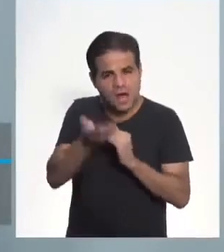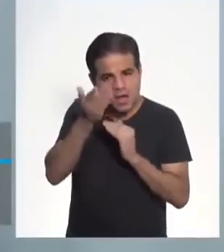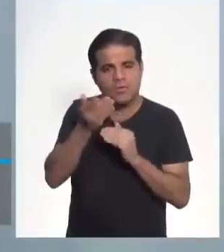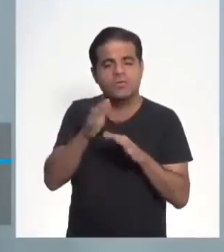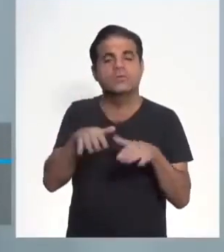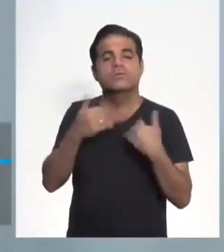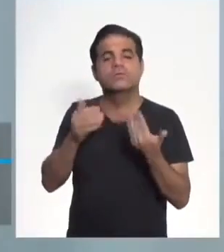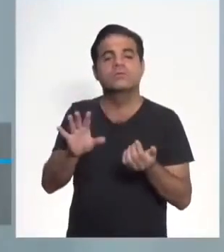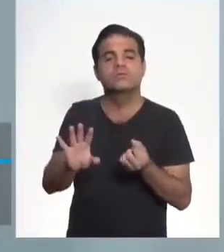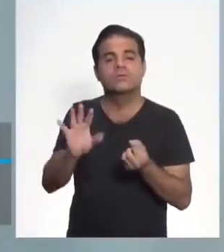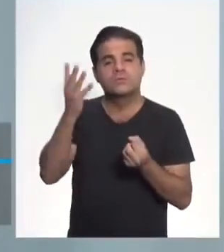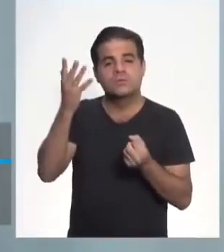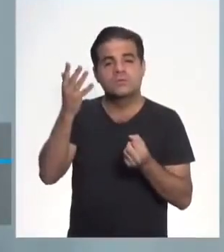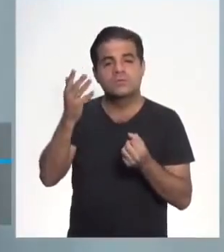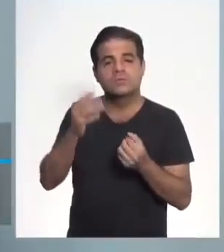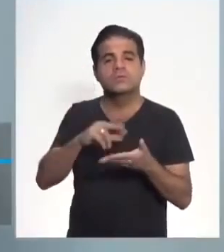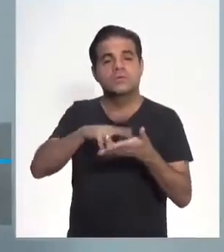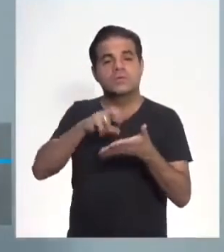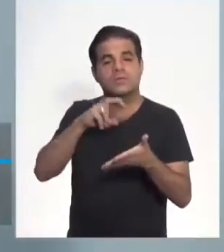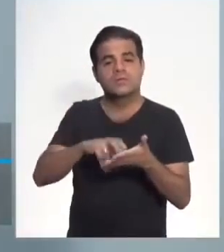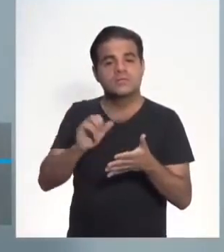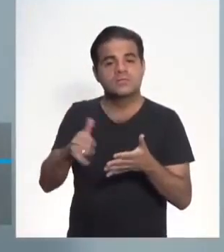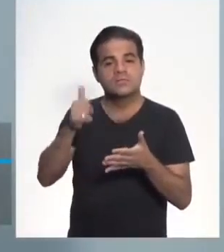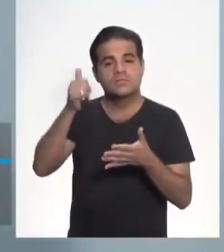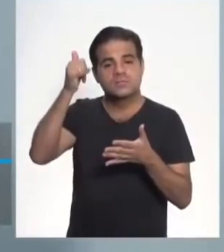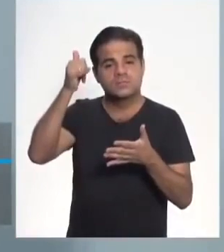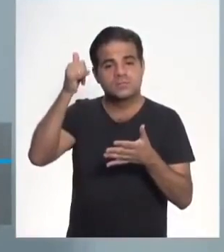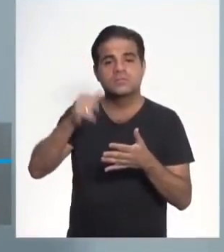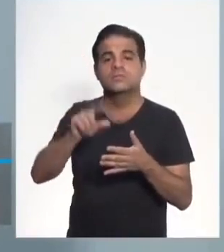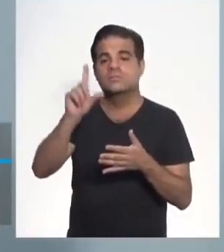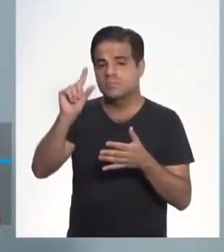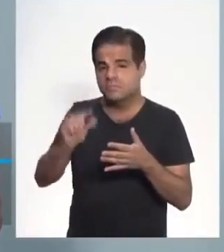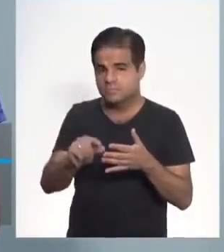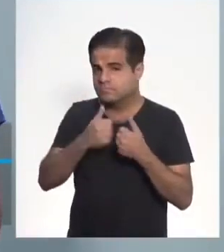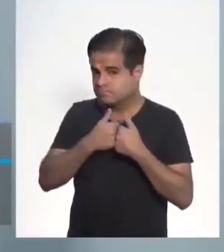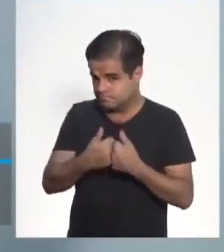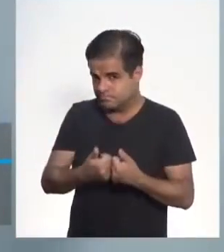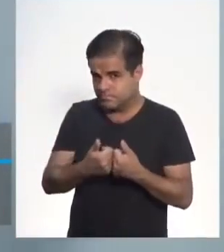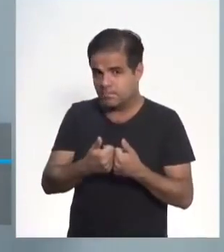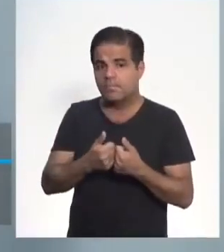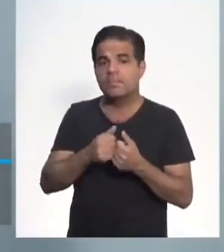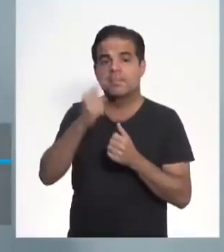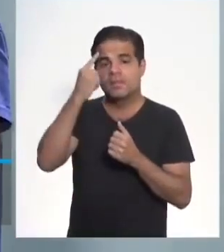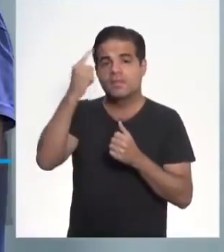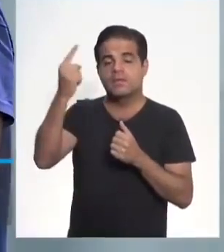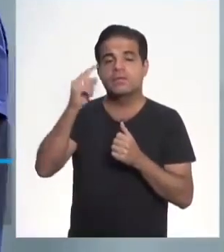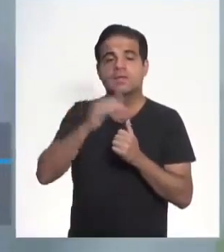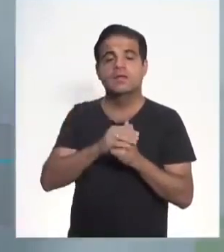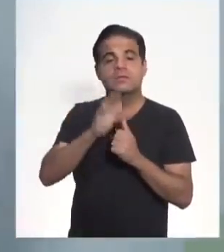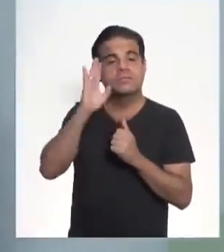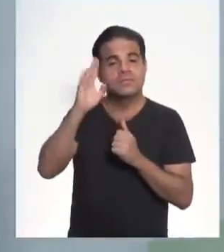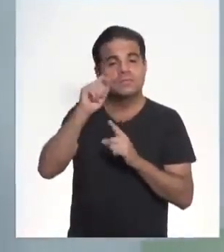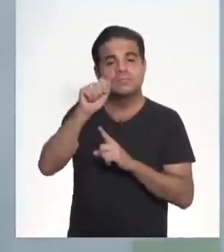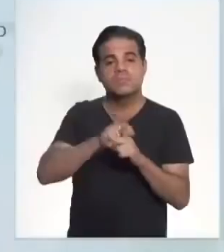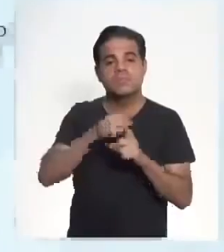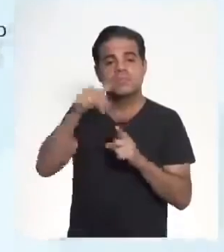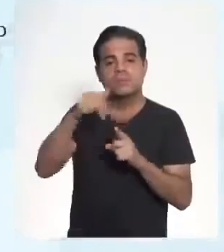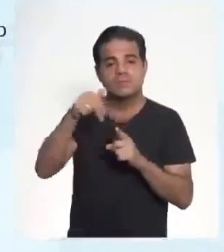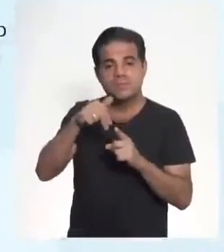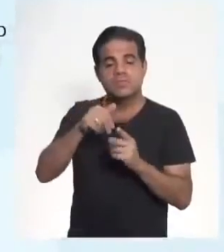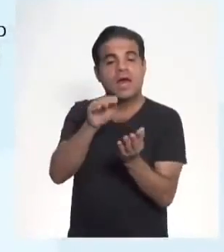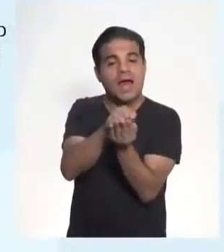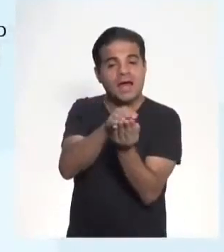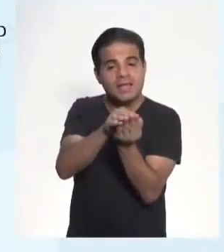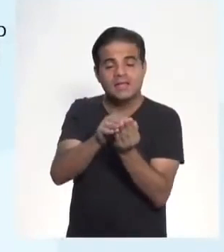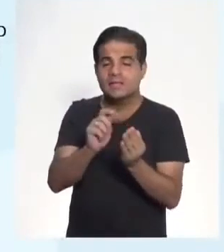e aí o que acontece? A taxa de juros, ela é pequena. Tudo bem? Então, essa é a ideia. Imagine que no mês de novembro, a caderneta de